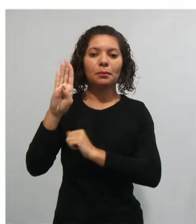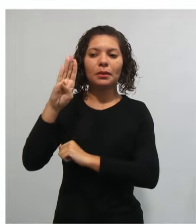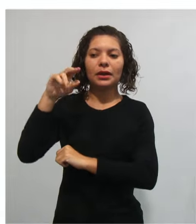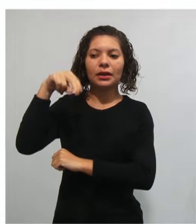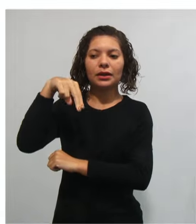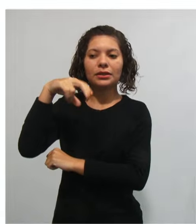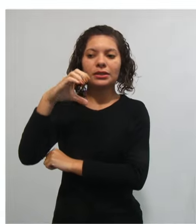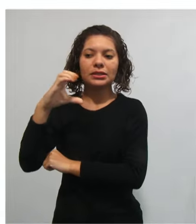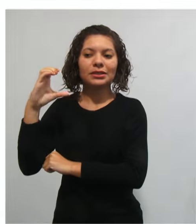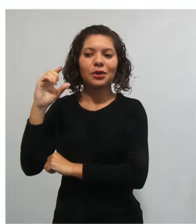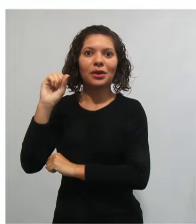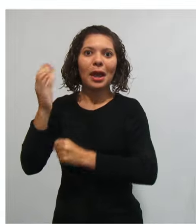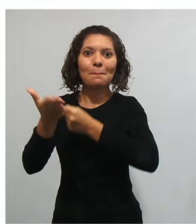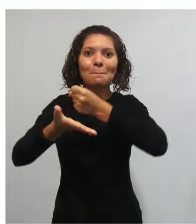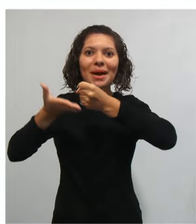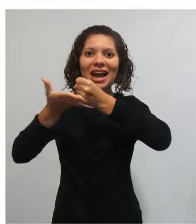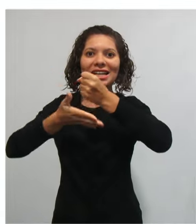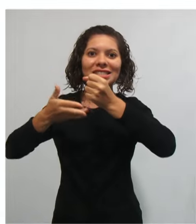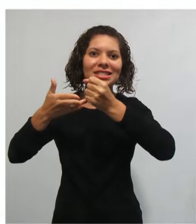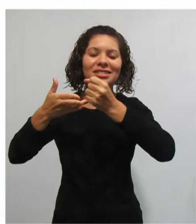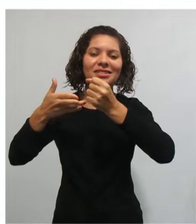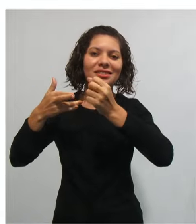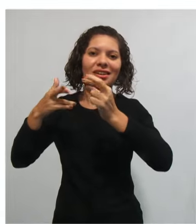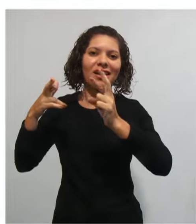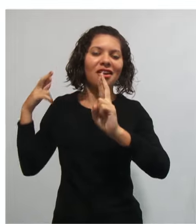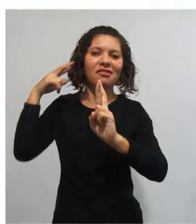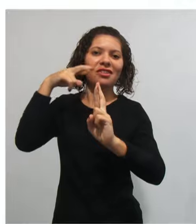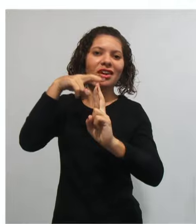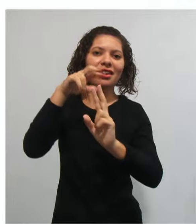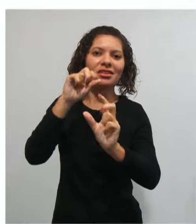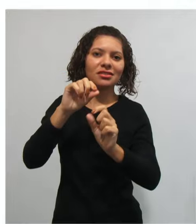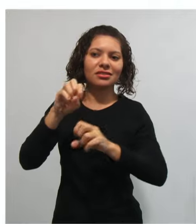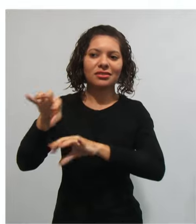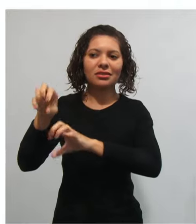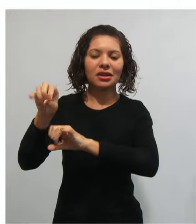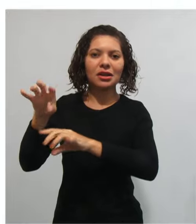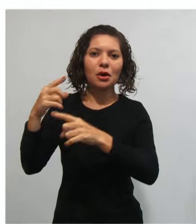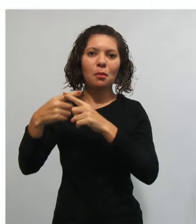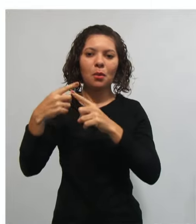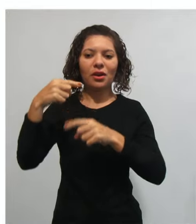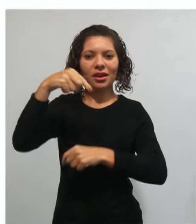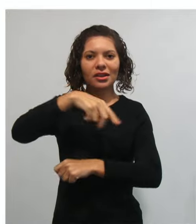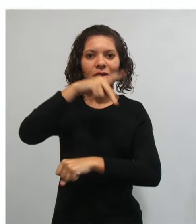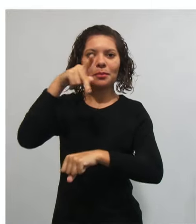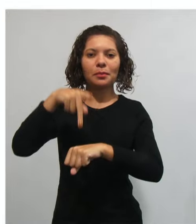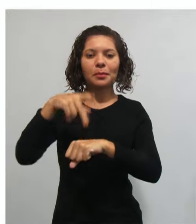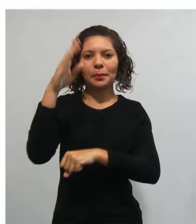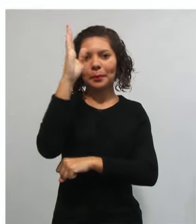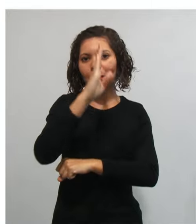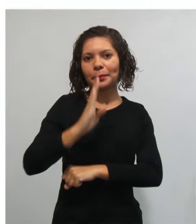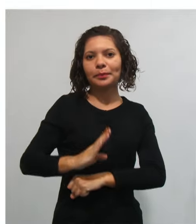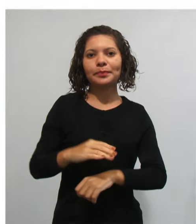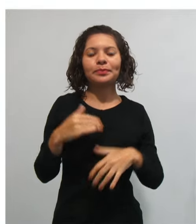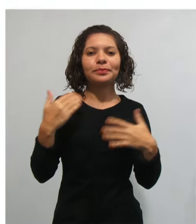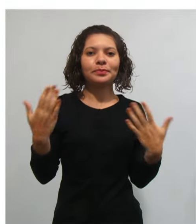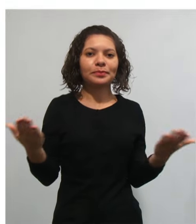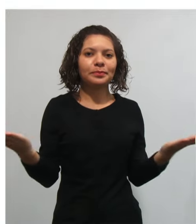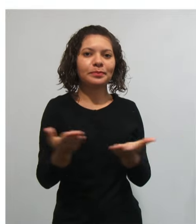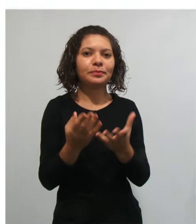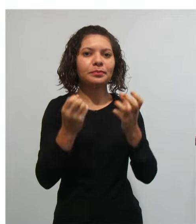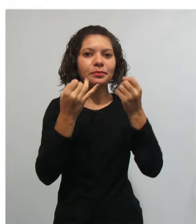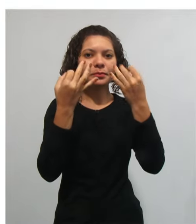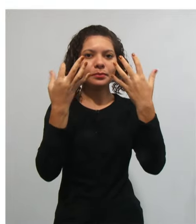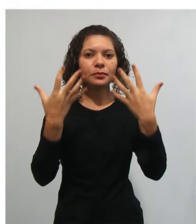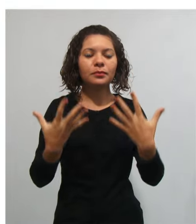é a base a referência da educação para o Brasil eh Então vamos lá